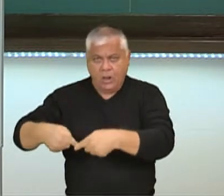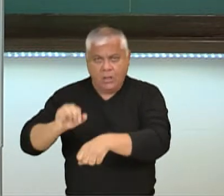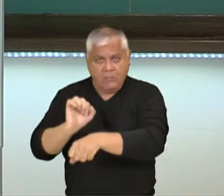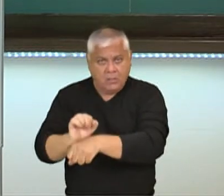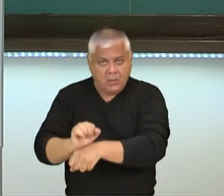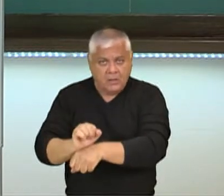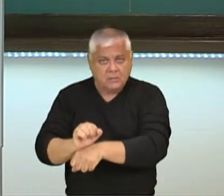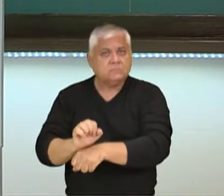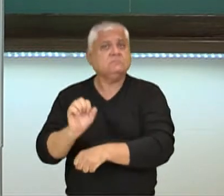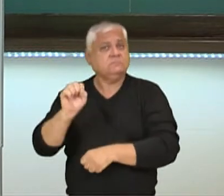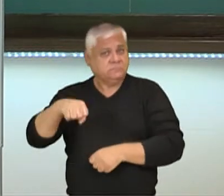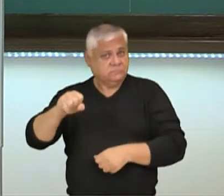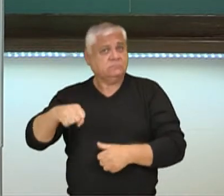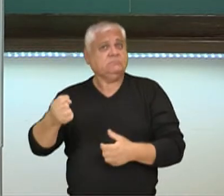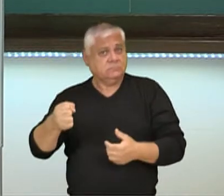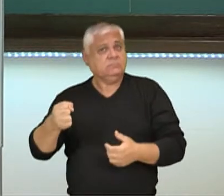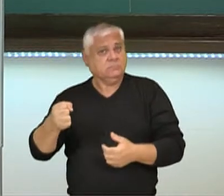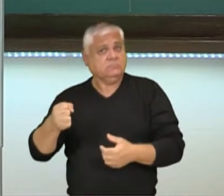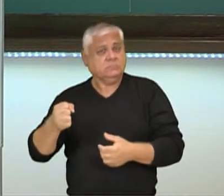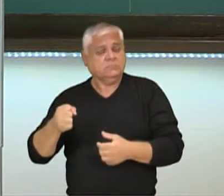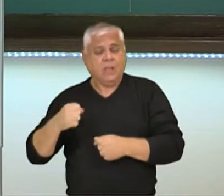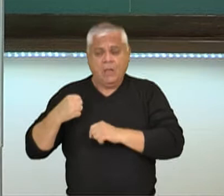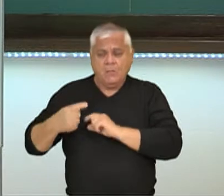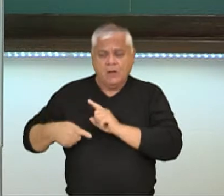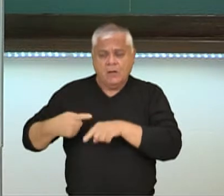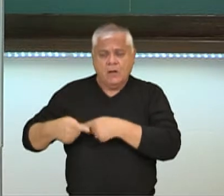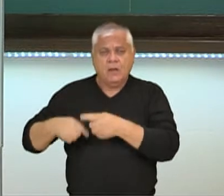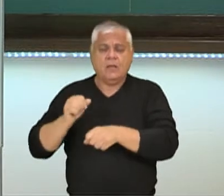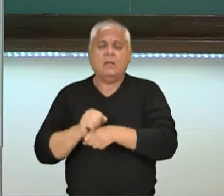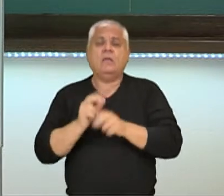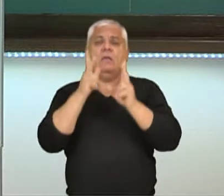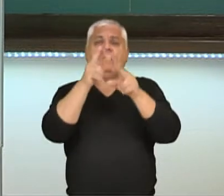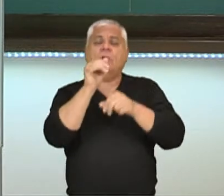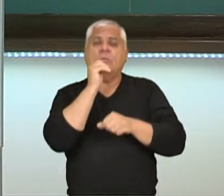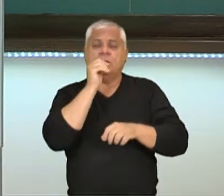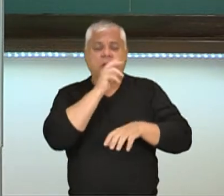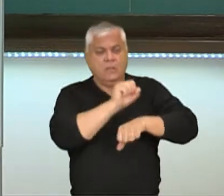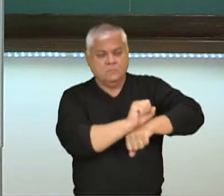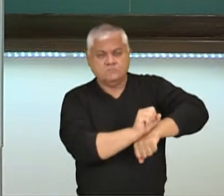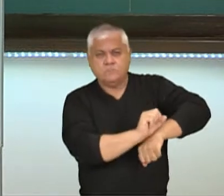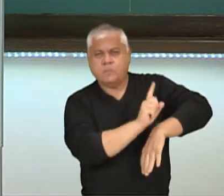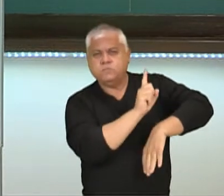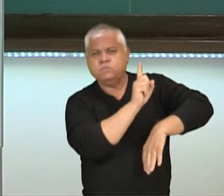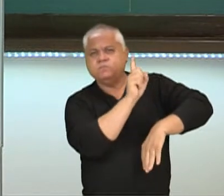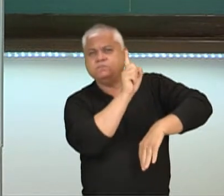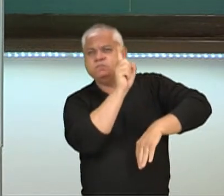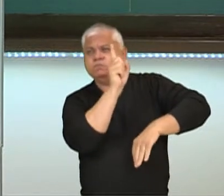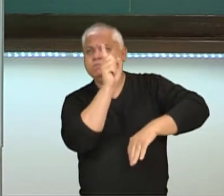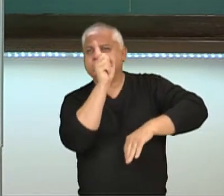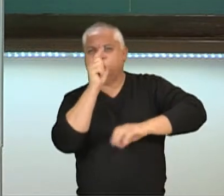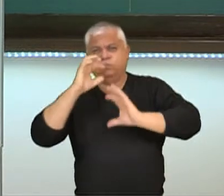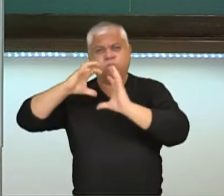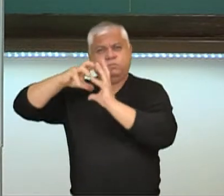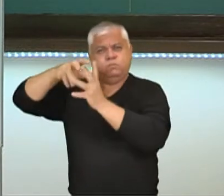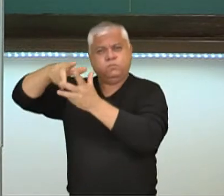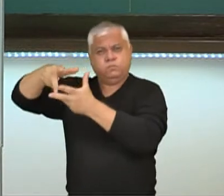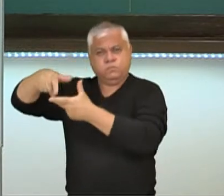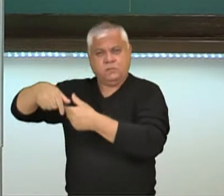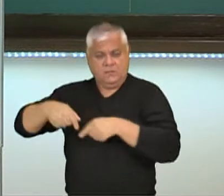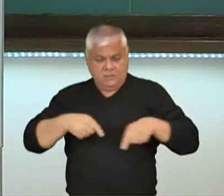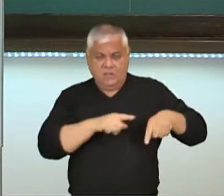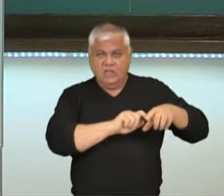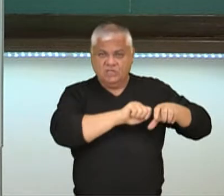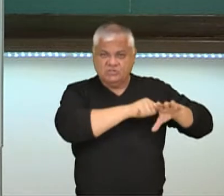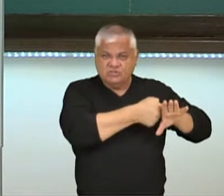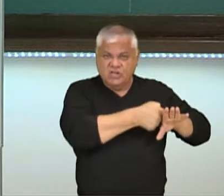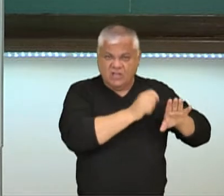parar? Claro que sim. Se você está viajando para Marte e desligar o motor da nave, o que acontece? Ela consegue chegar em